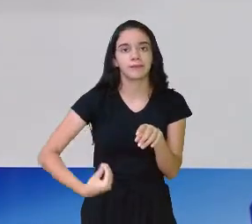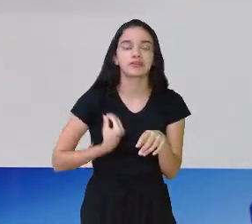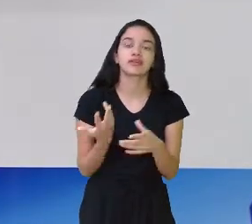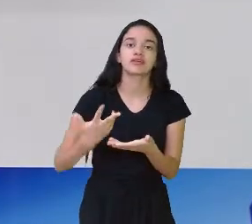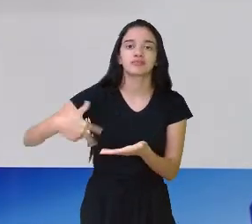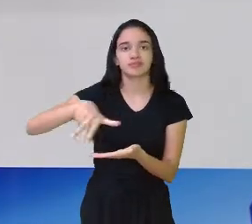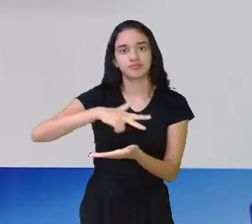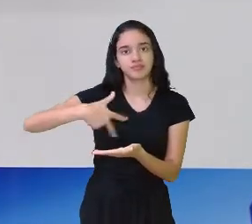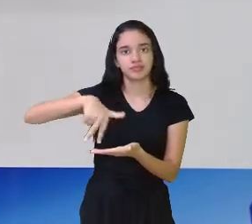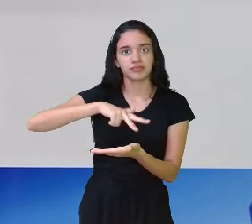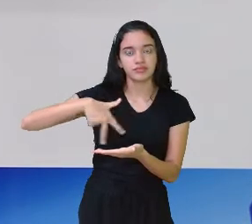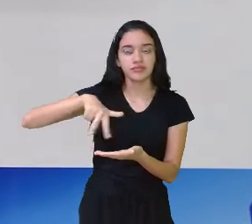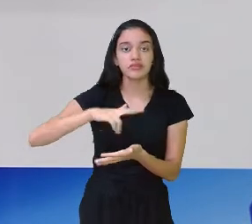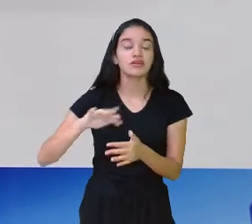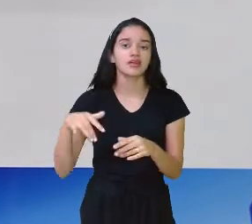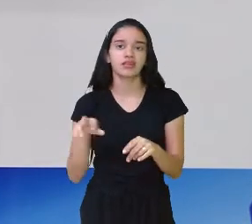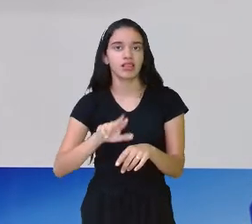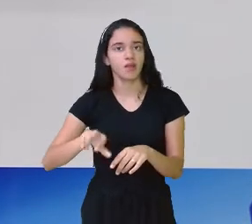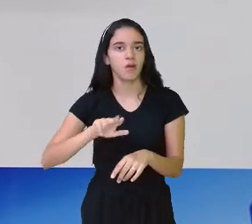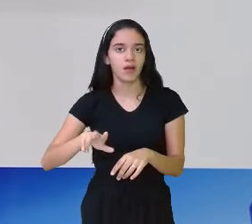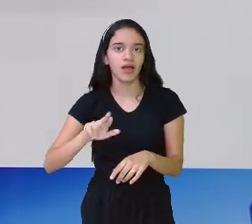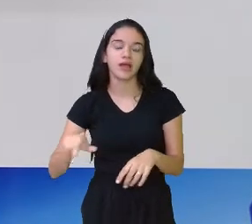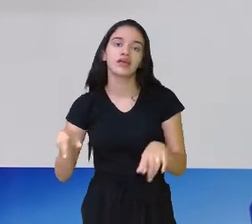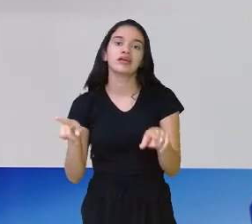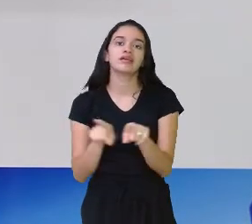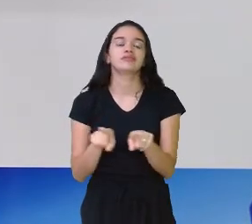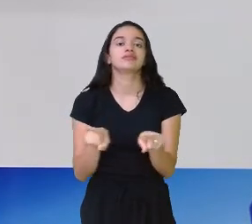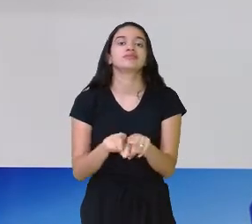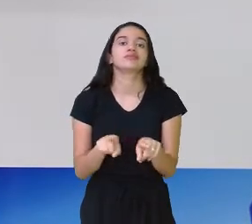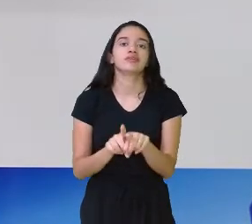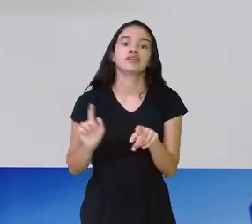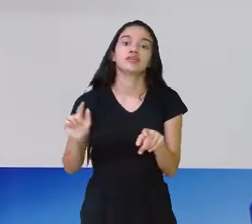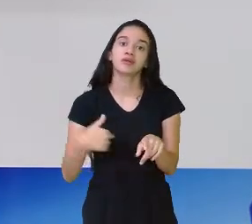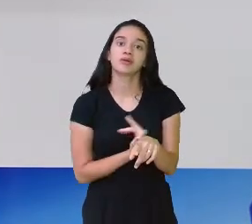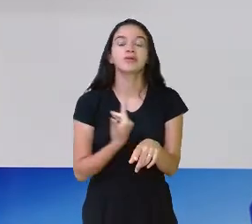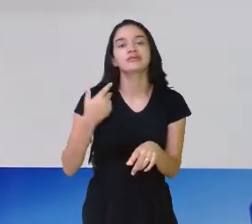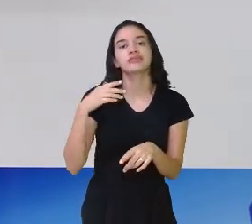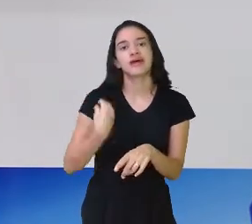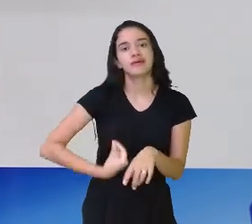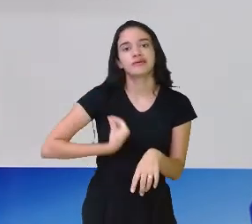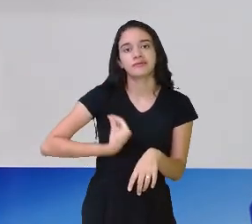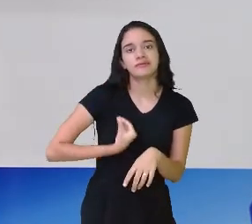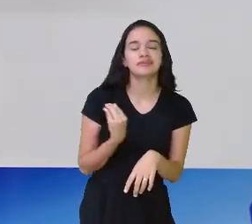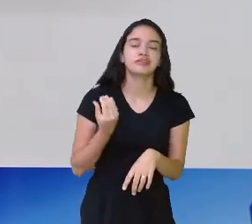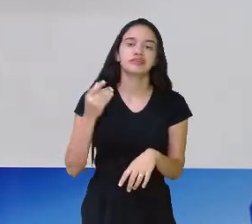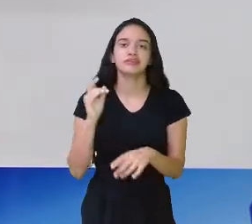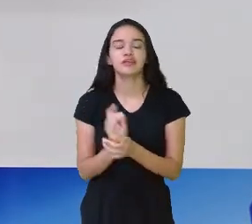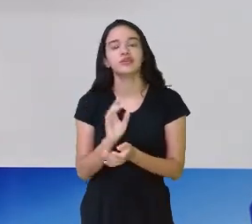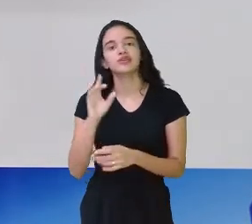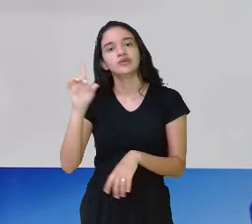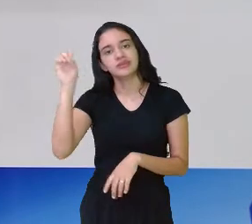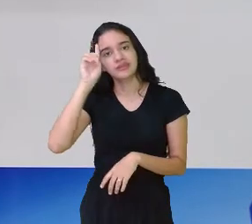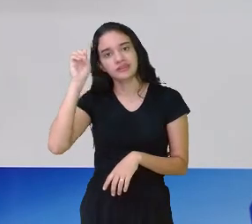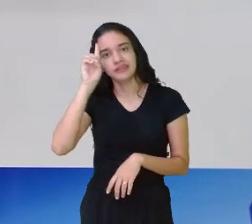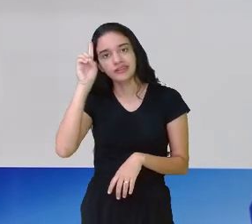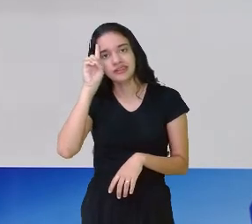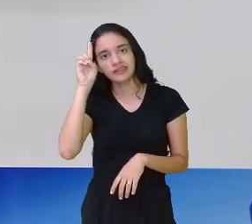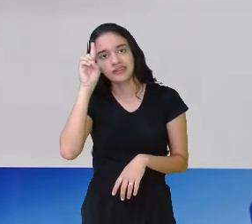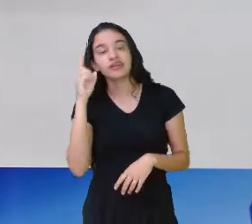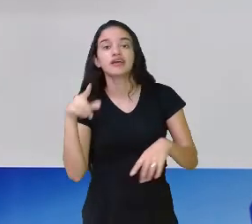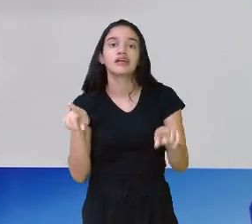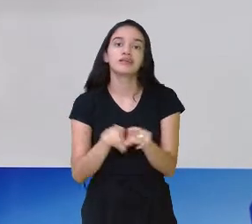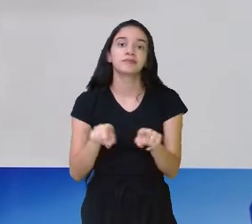dança que não é espetáculo, né? A dança que faz parte da nossa vida, do nosso cotidiano, nosso dia a dia, da